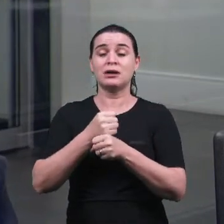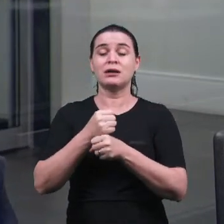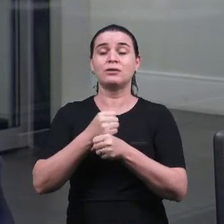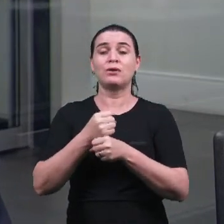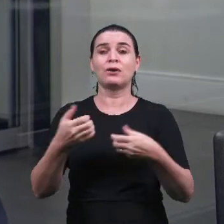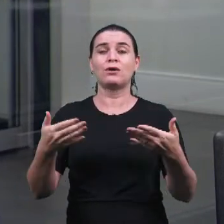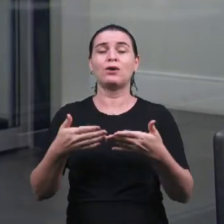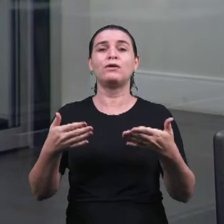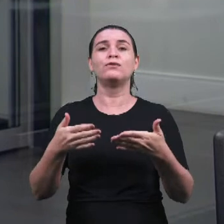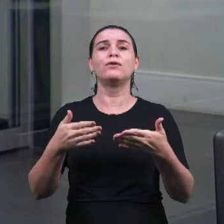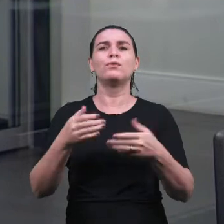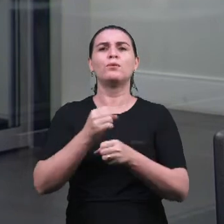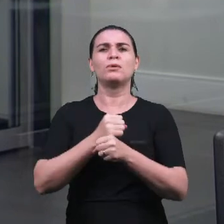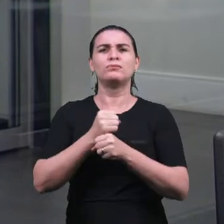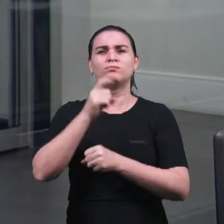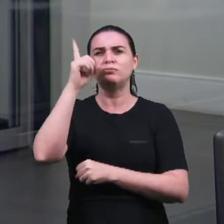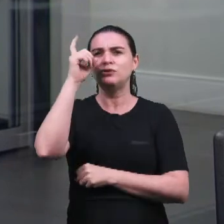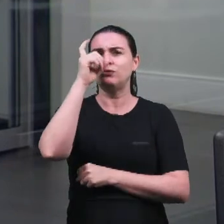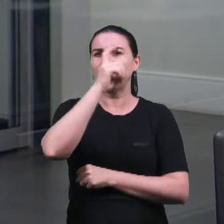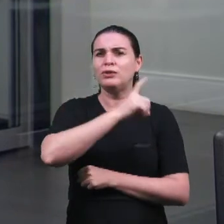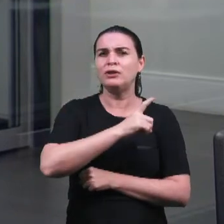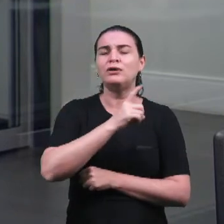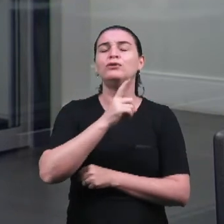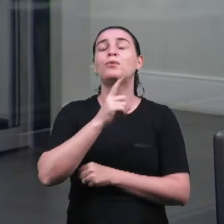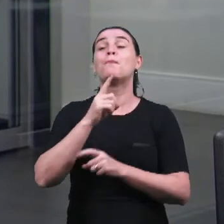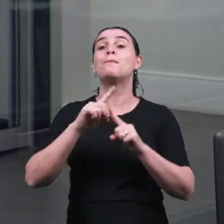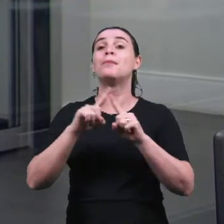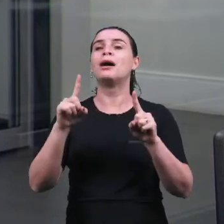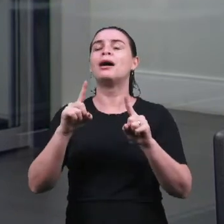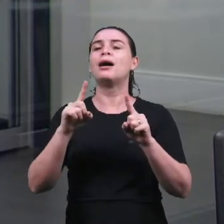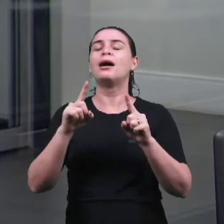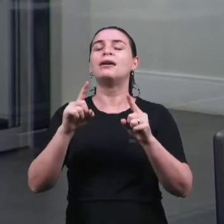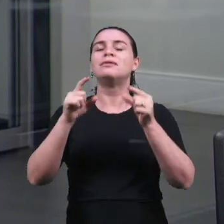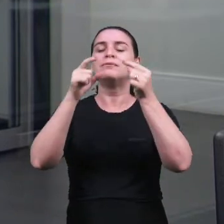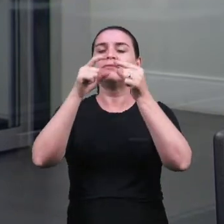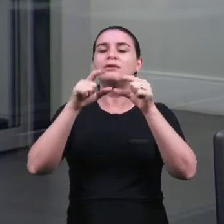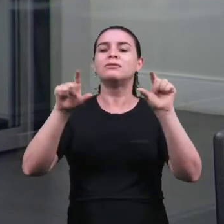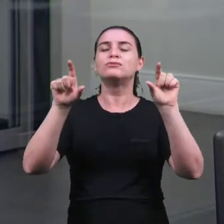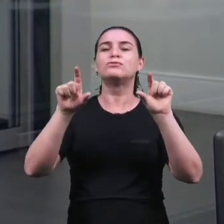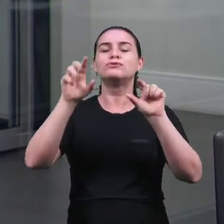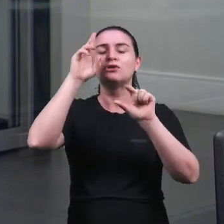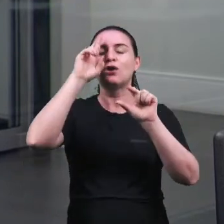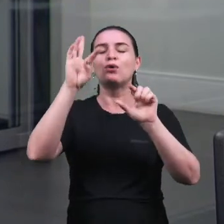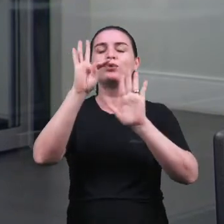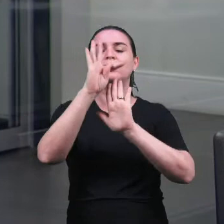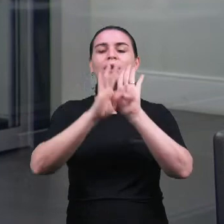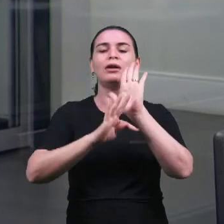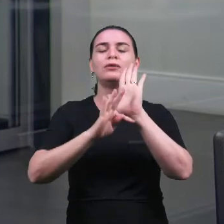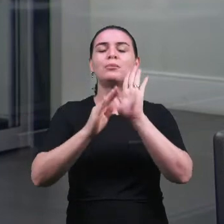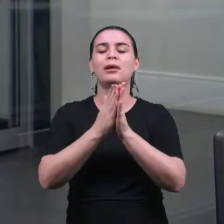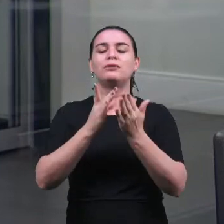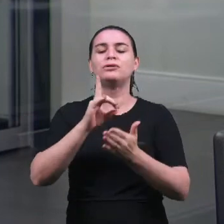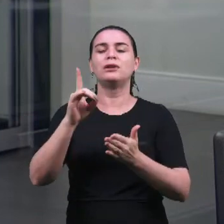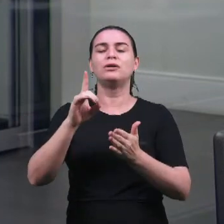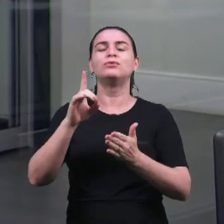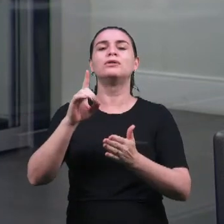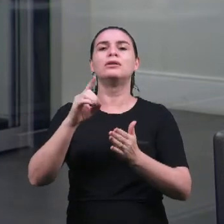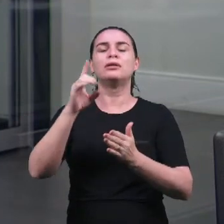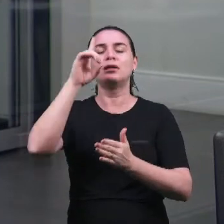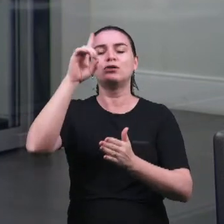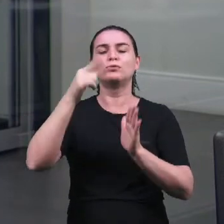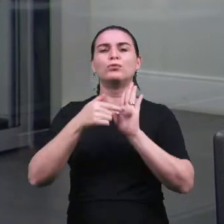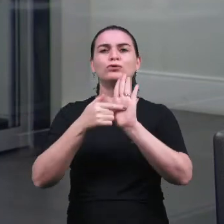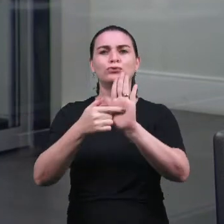do ano se cumpriu, que nós íamos orar e o Senhor iria responder. E é incrível, porque apesar de um ano de pandemia, quando a